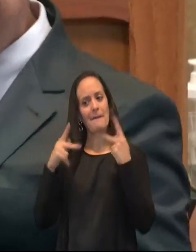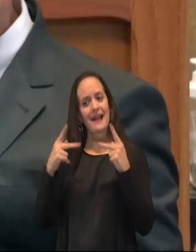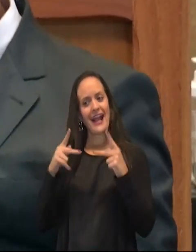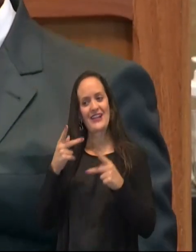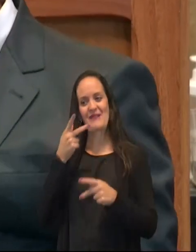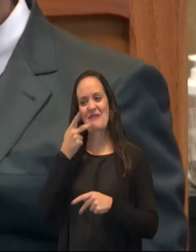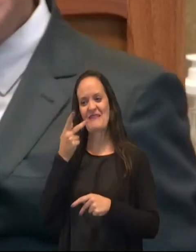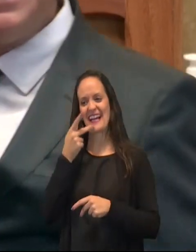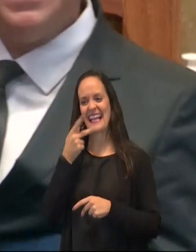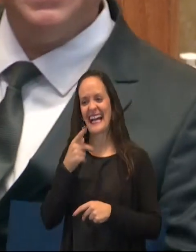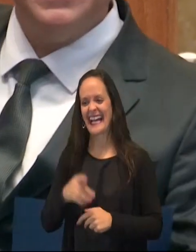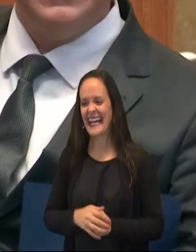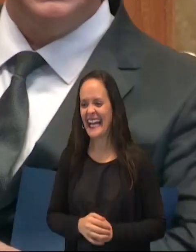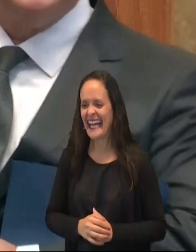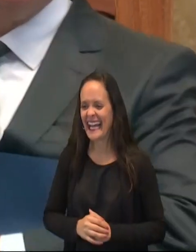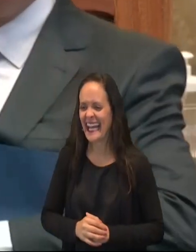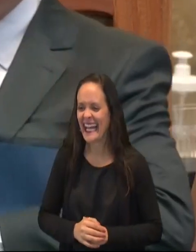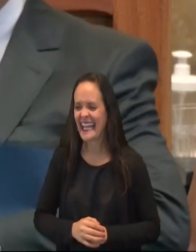Por favor.